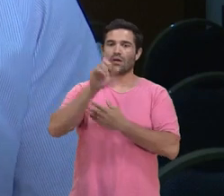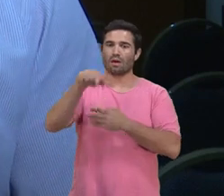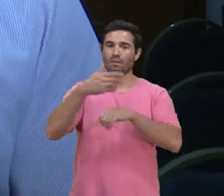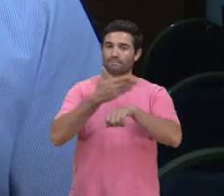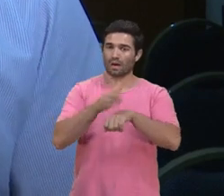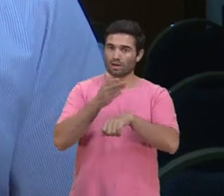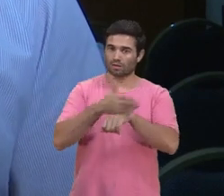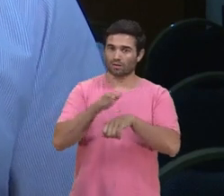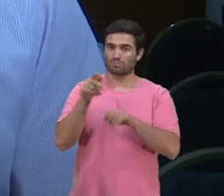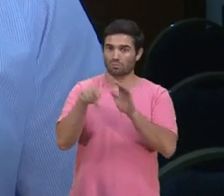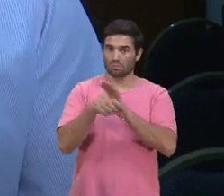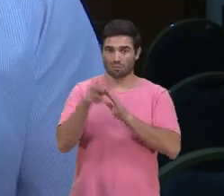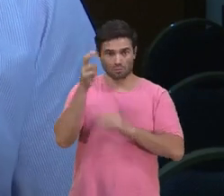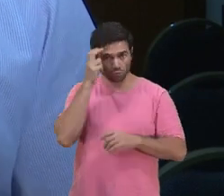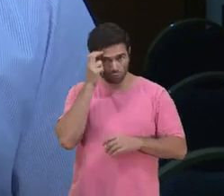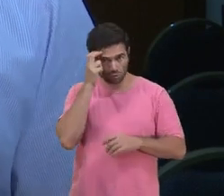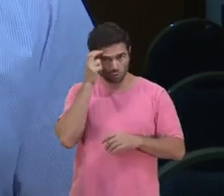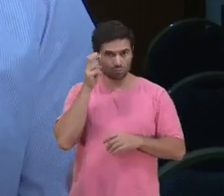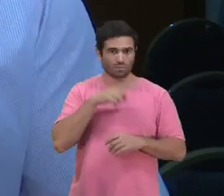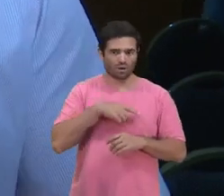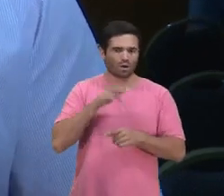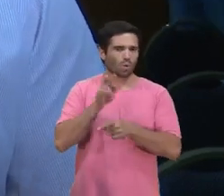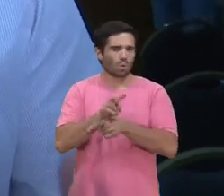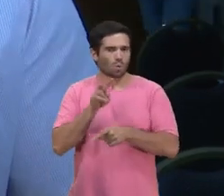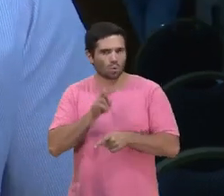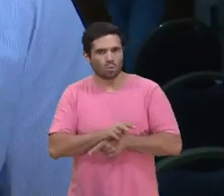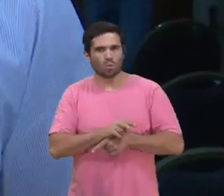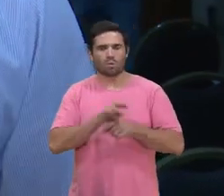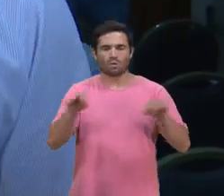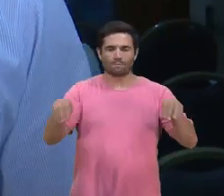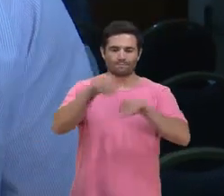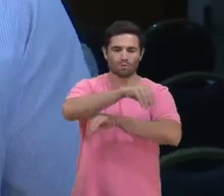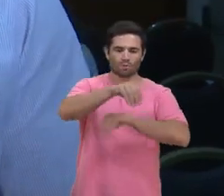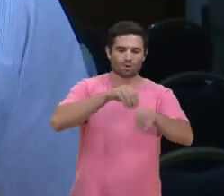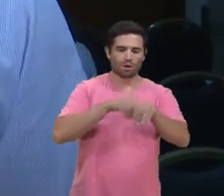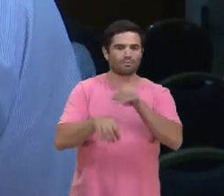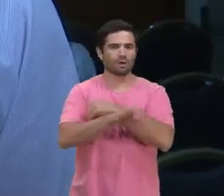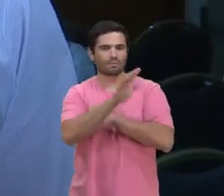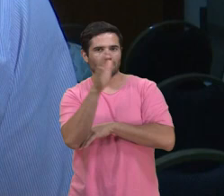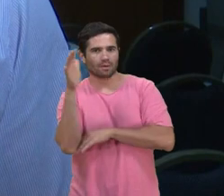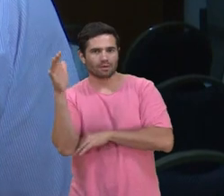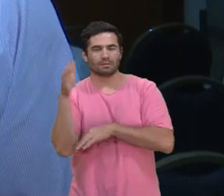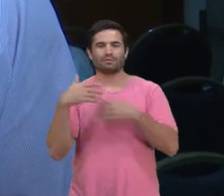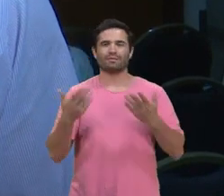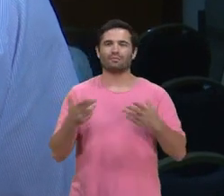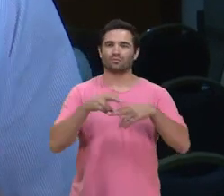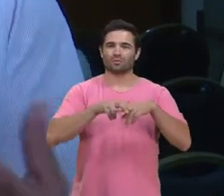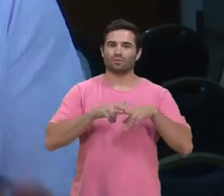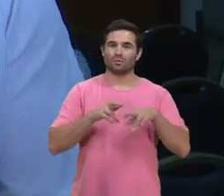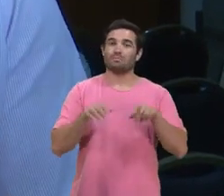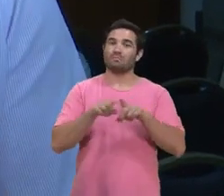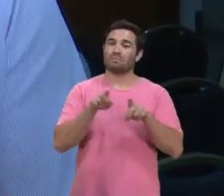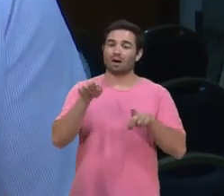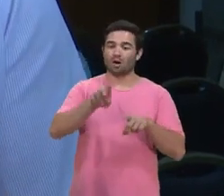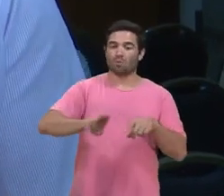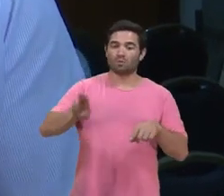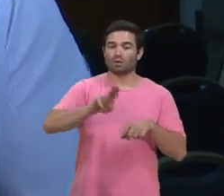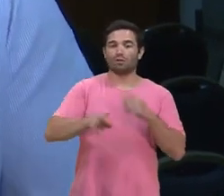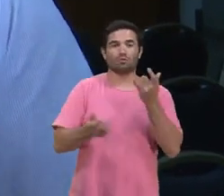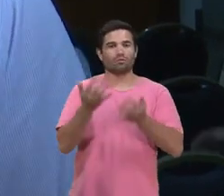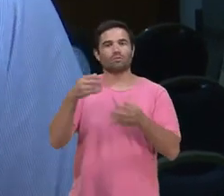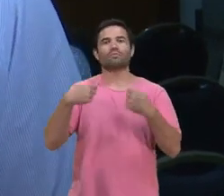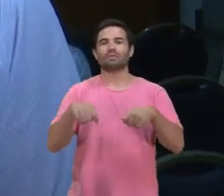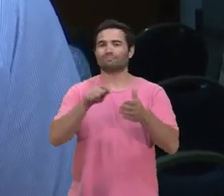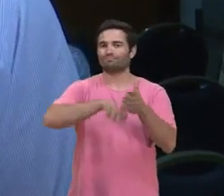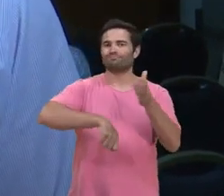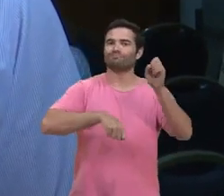uma prática cultural, né, do trato, do manejo da vegetação, no manejo da pastagem. Então, assim, só que essa utilização do fogo, ela